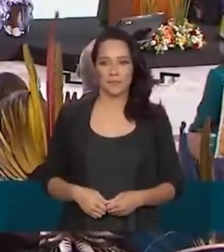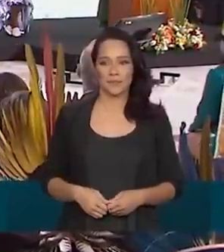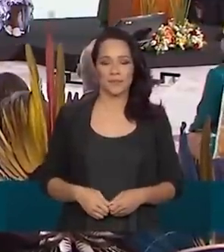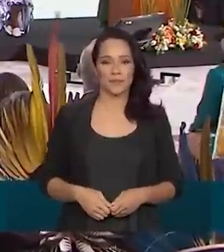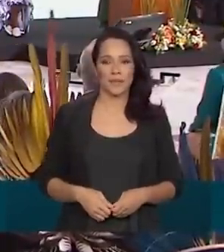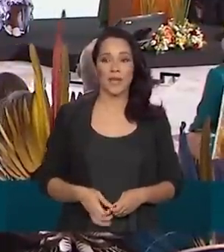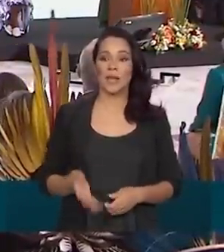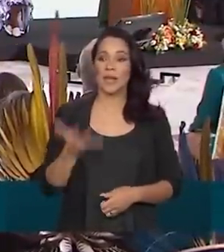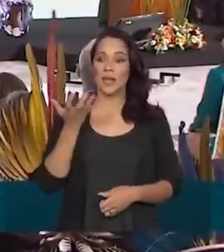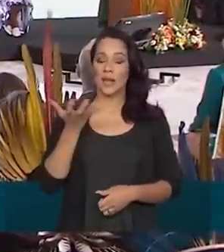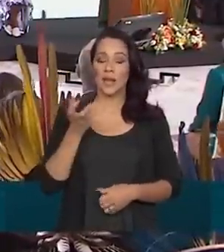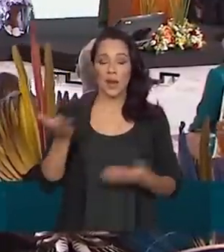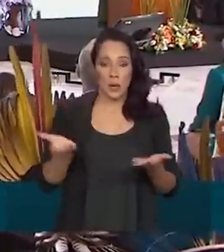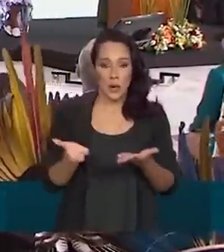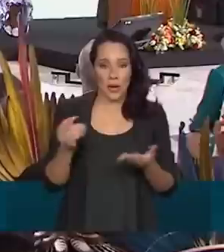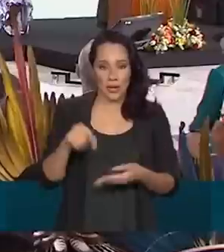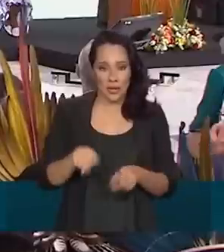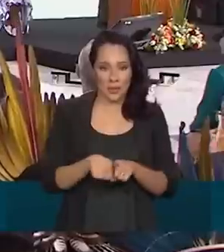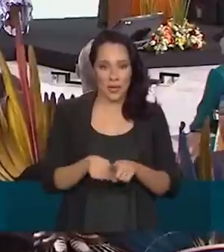E quero aqui